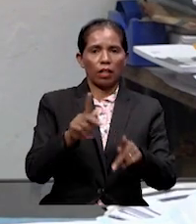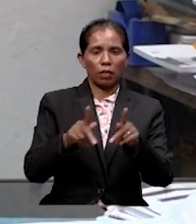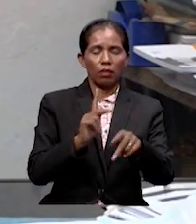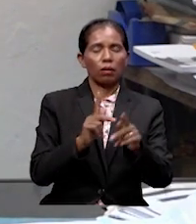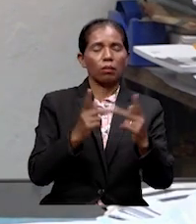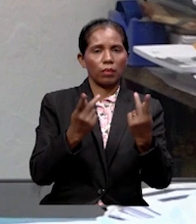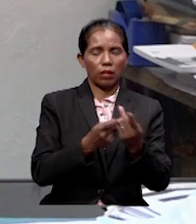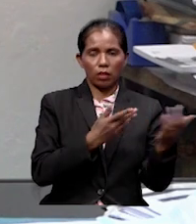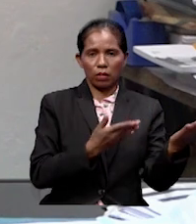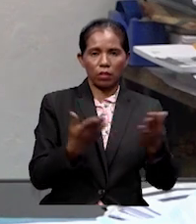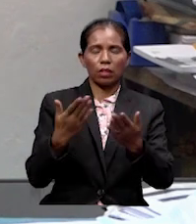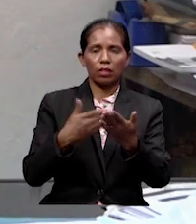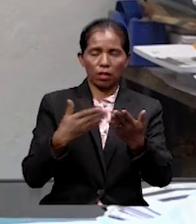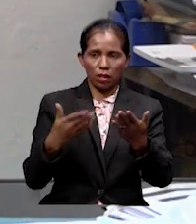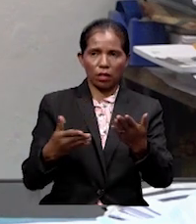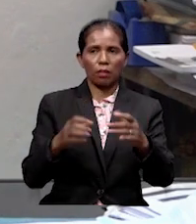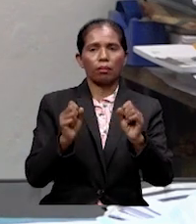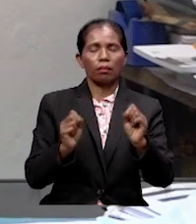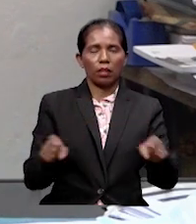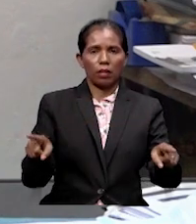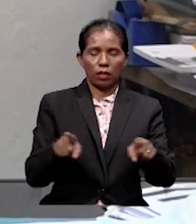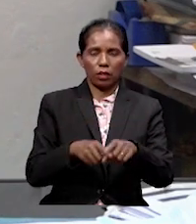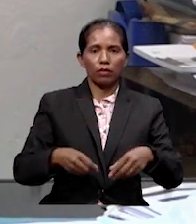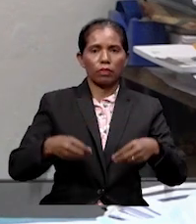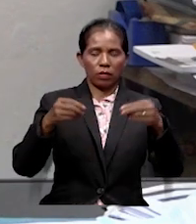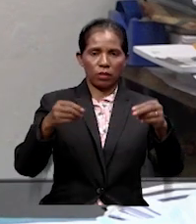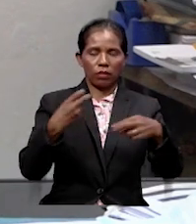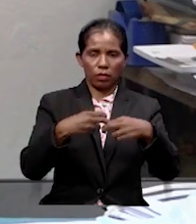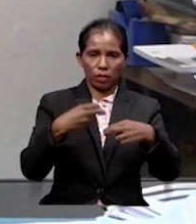importador serne belemos sai fator ida ba atu